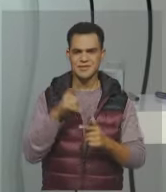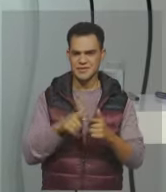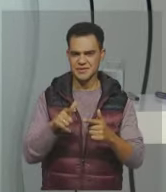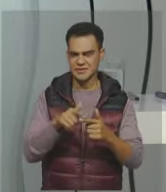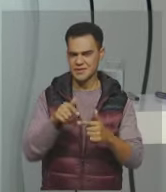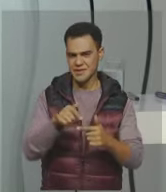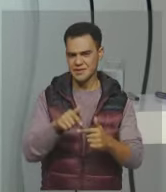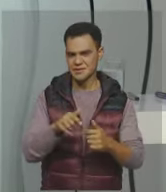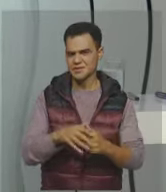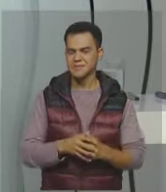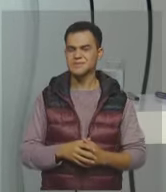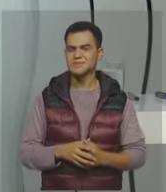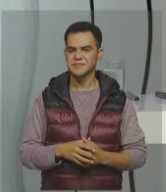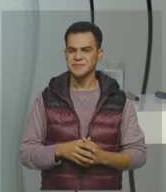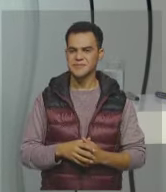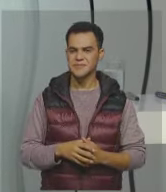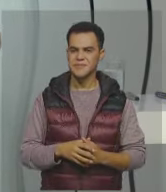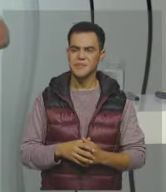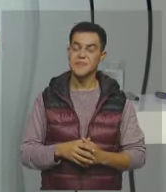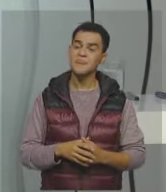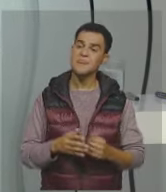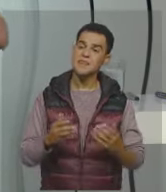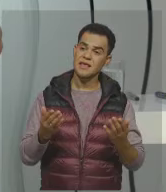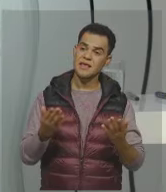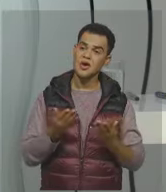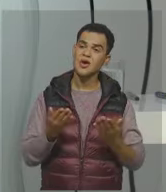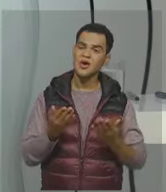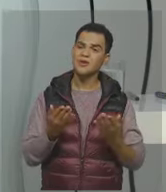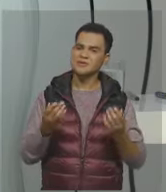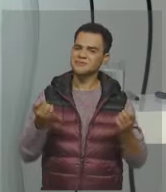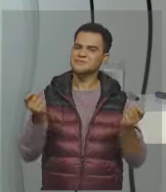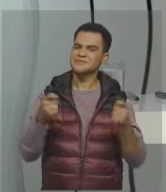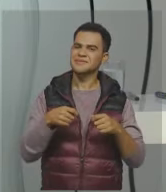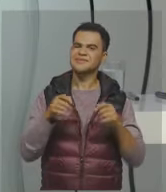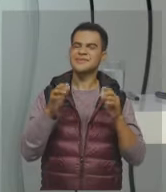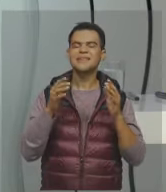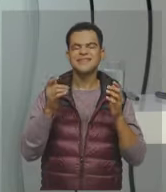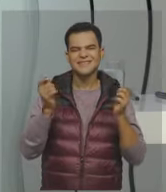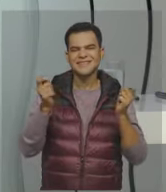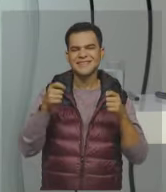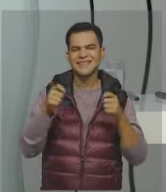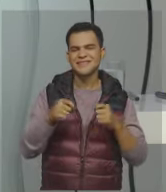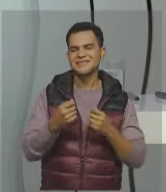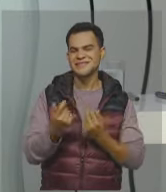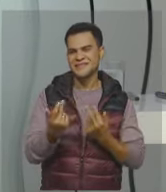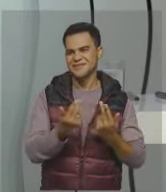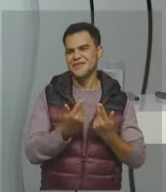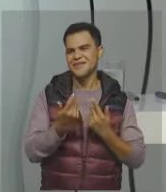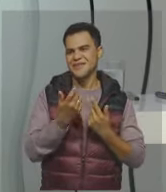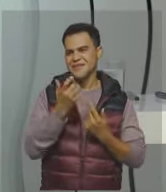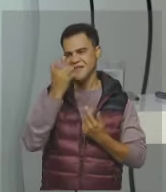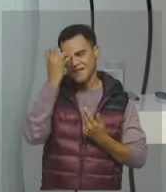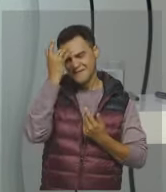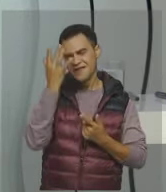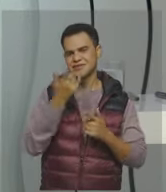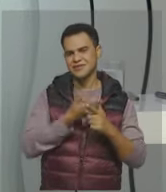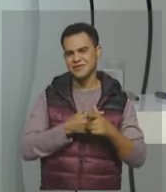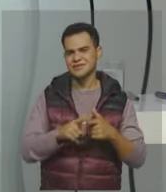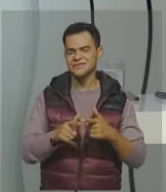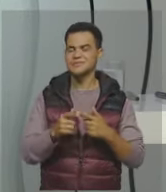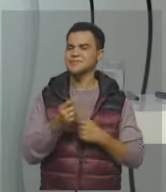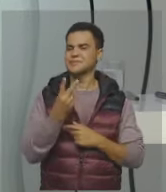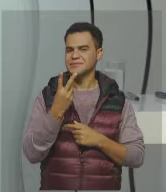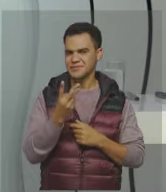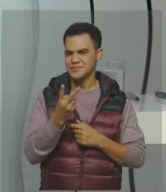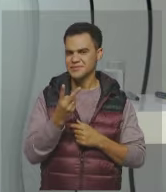tá bom? Nesse caso, a gente teve a felicidade de ser igual o valor da resistência nos dois caminhos. Aí fica fácil só dividir por 2 o valor